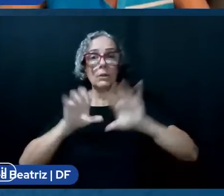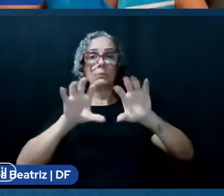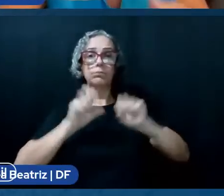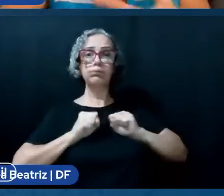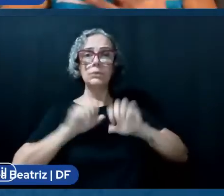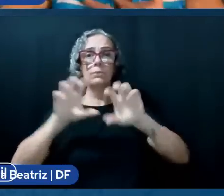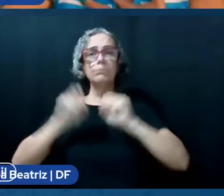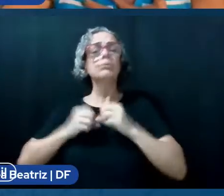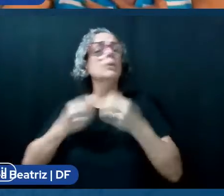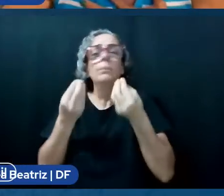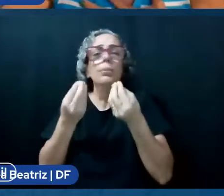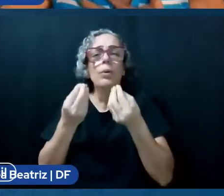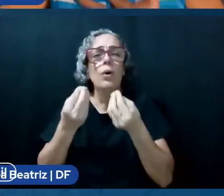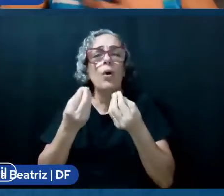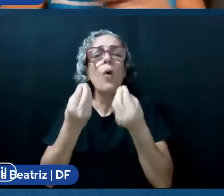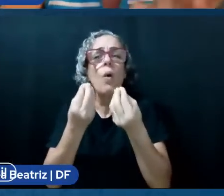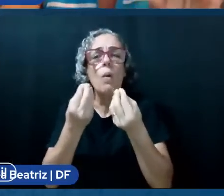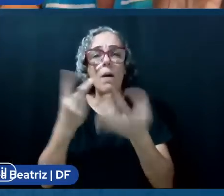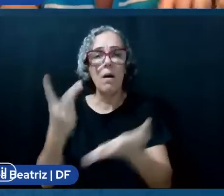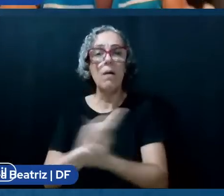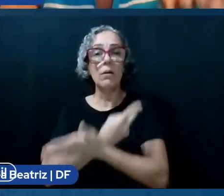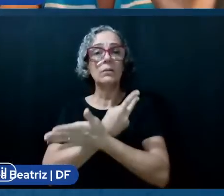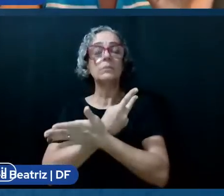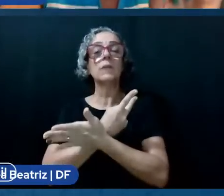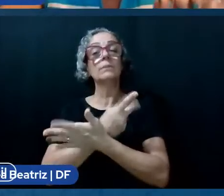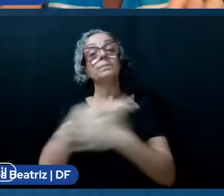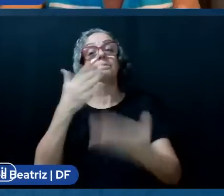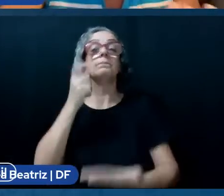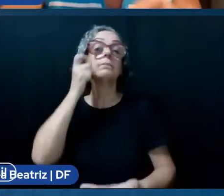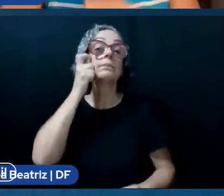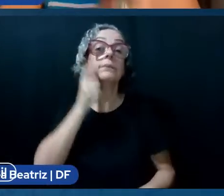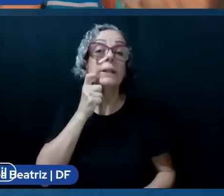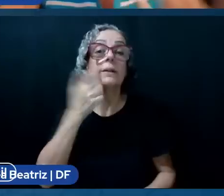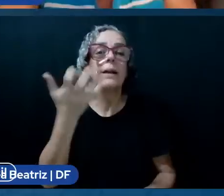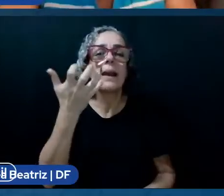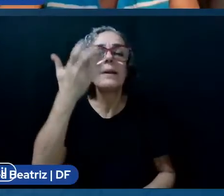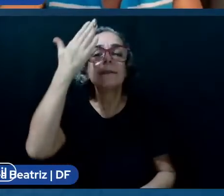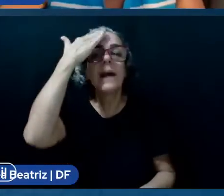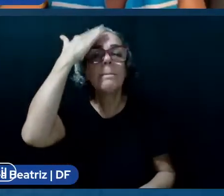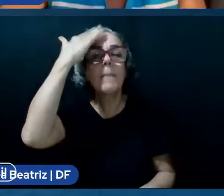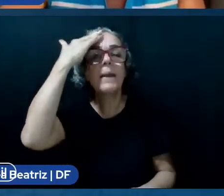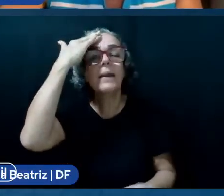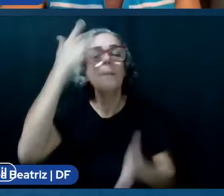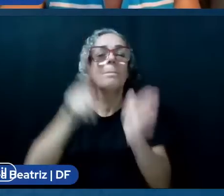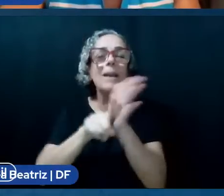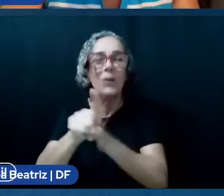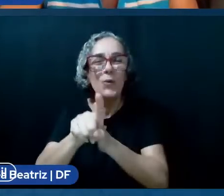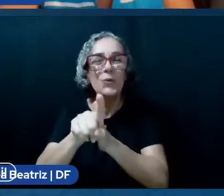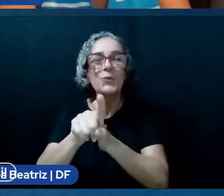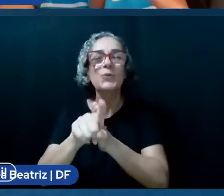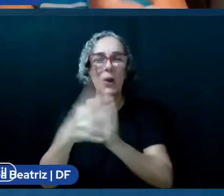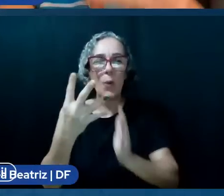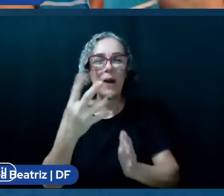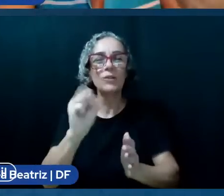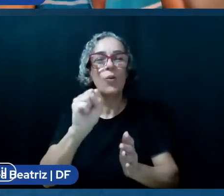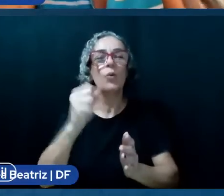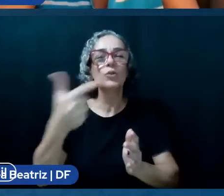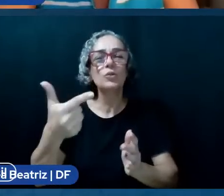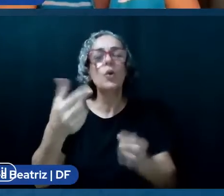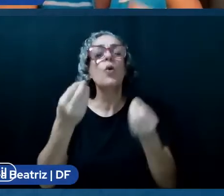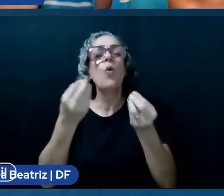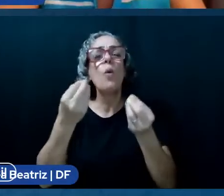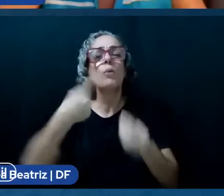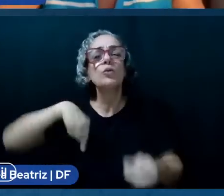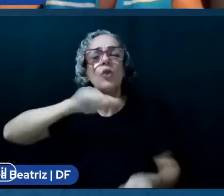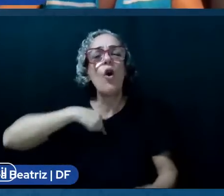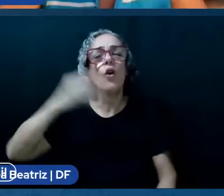mesmo estado de êxtase, né? Aí o que Kardec quer saber é como é que a gente entende isso aqui? Como é que